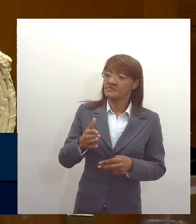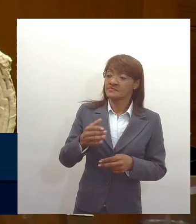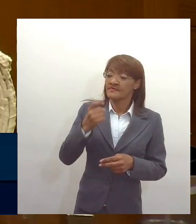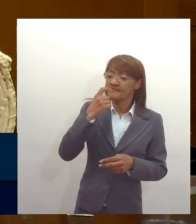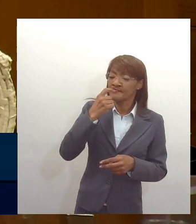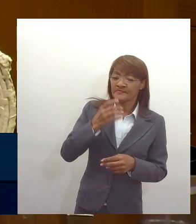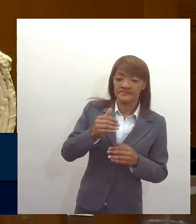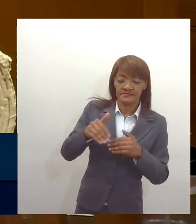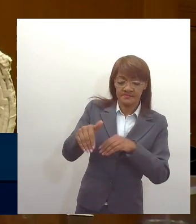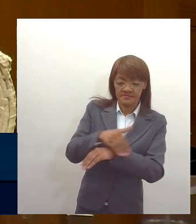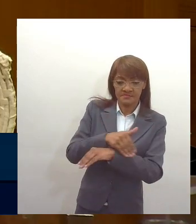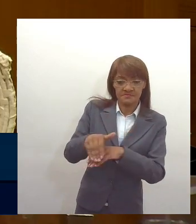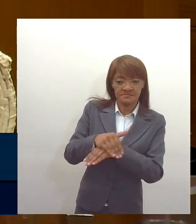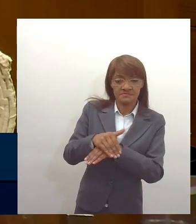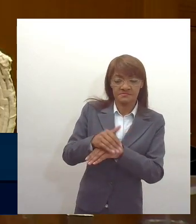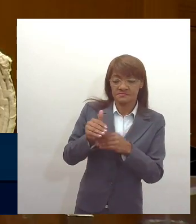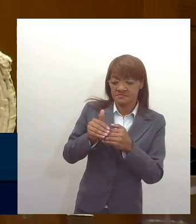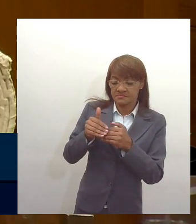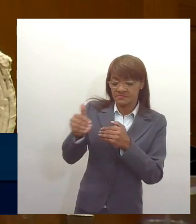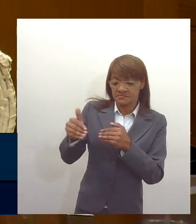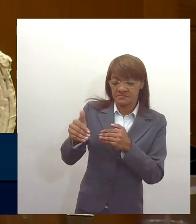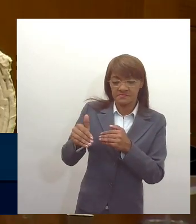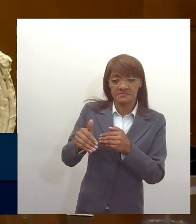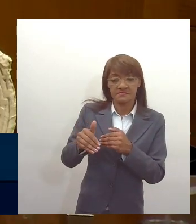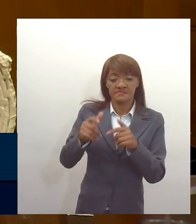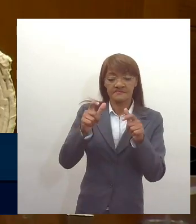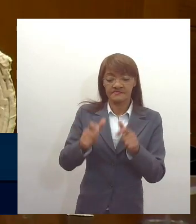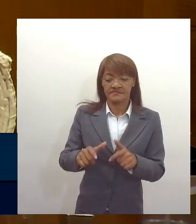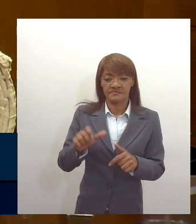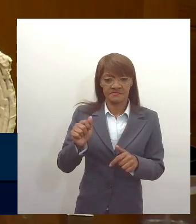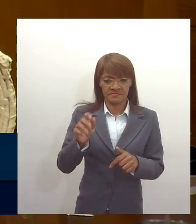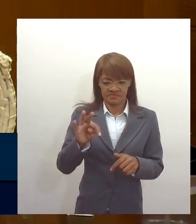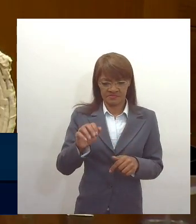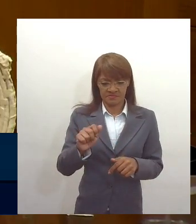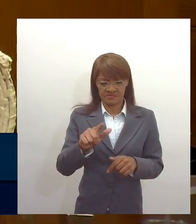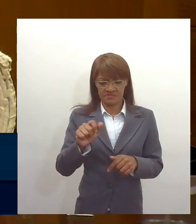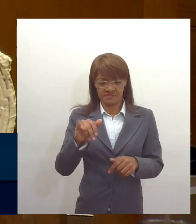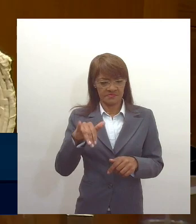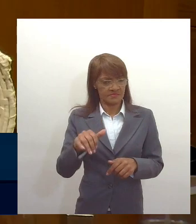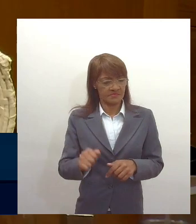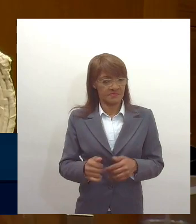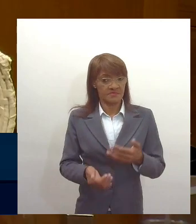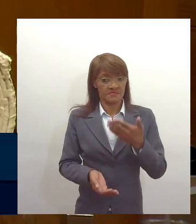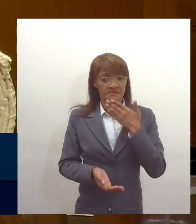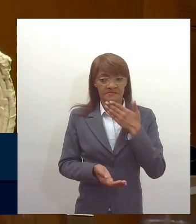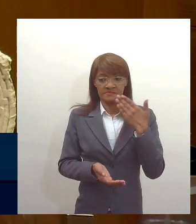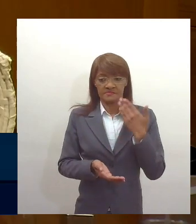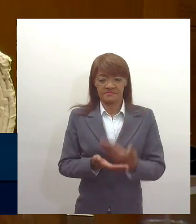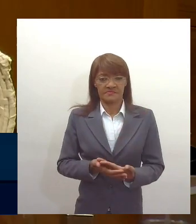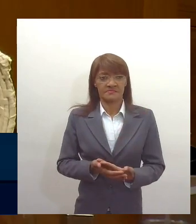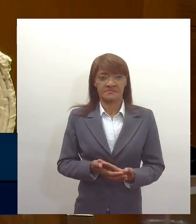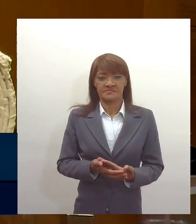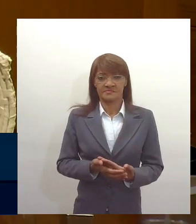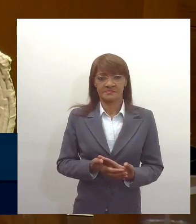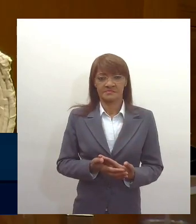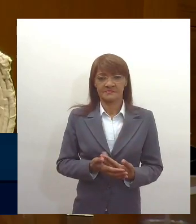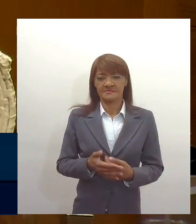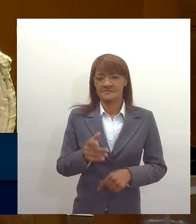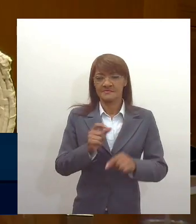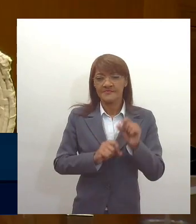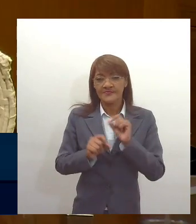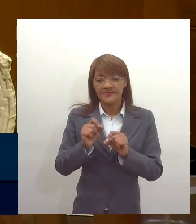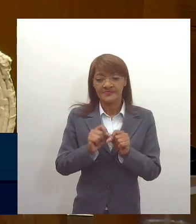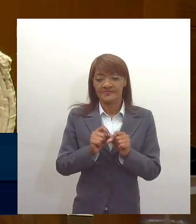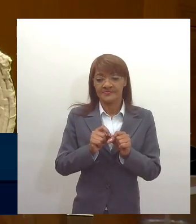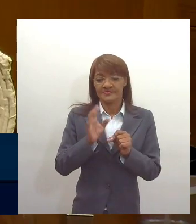bairro Atalaia. E eu fiquei chocada pelo que presenciei lá, que infelizmente são várias